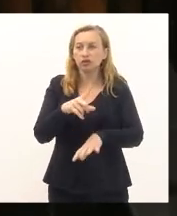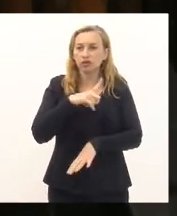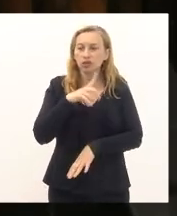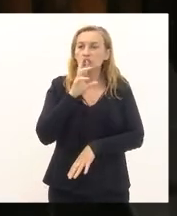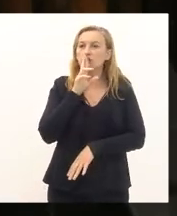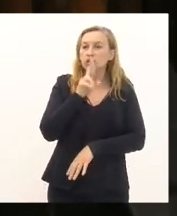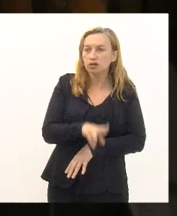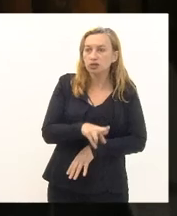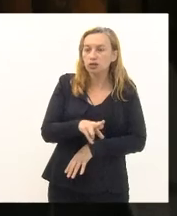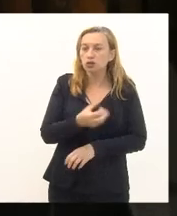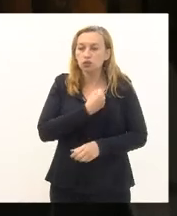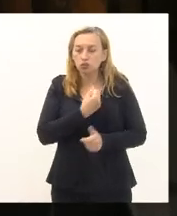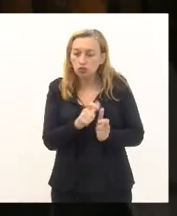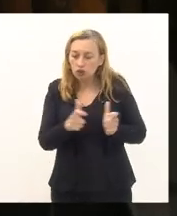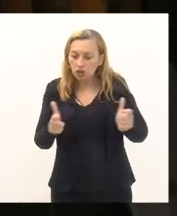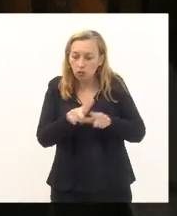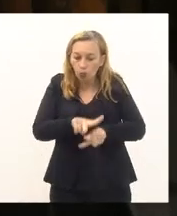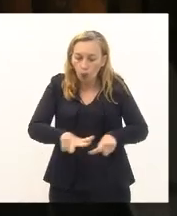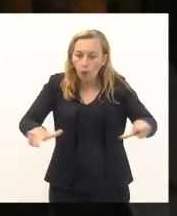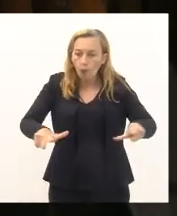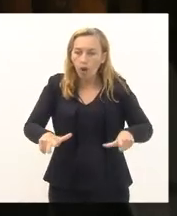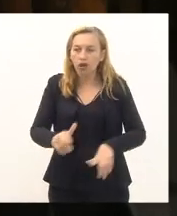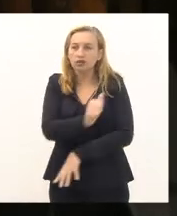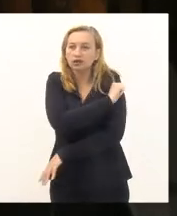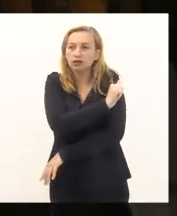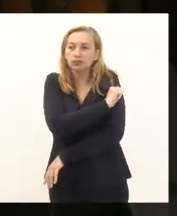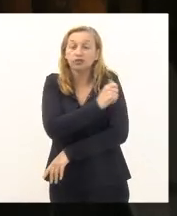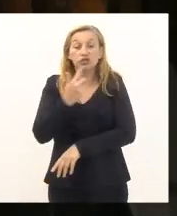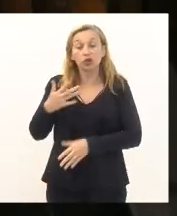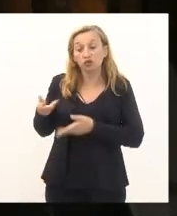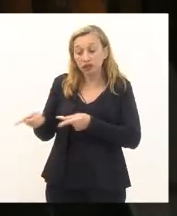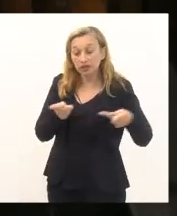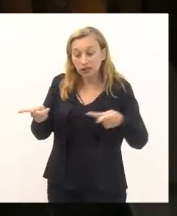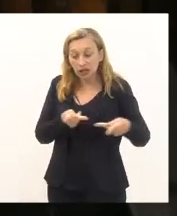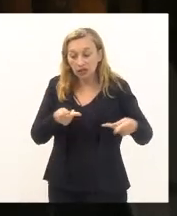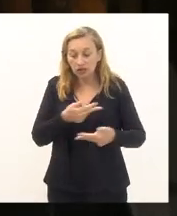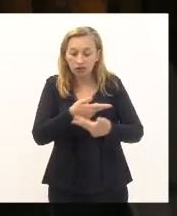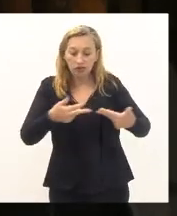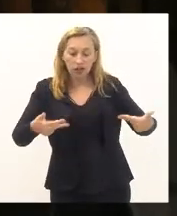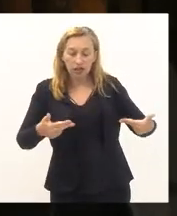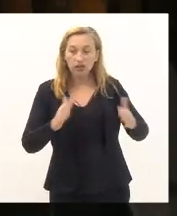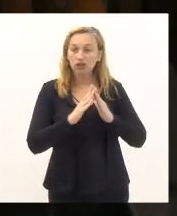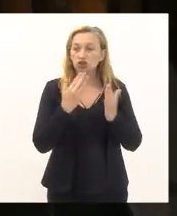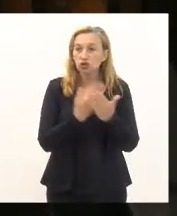um aumento da evasão. Eu tenho visitado muitas escolas no estado inteiro,